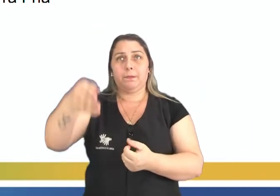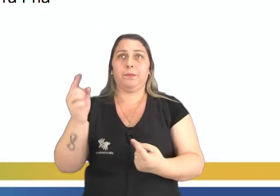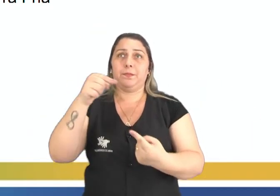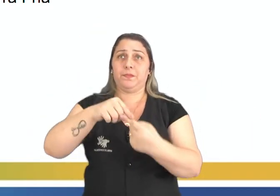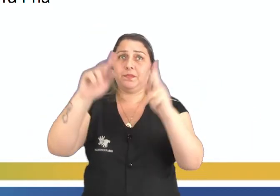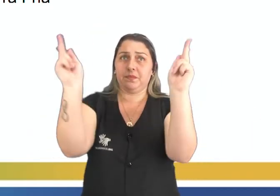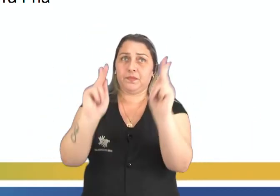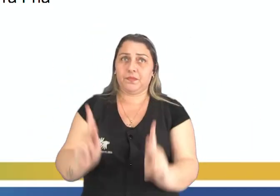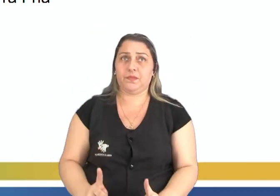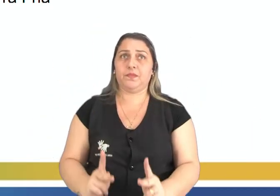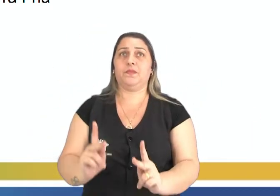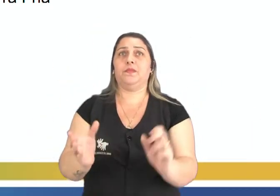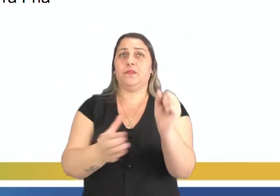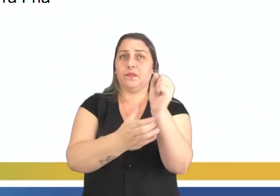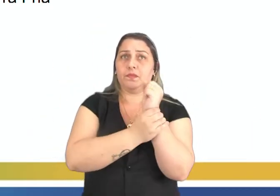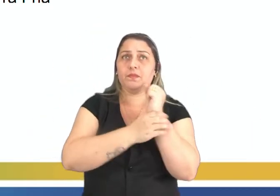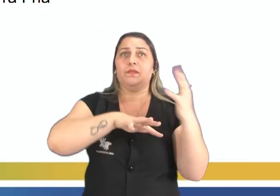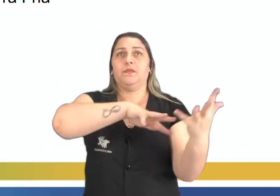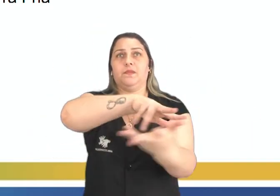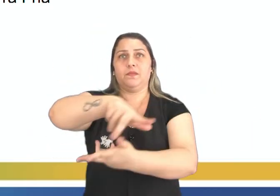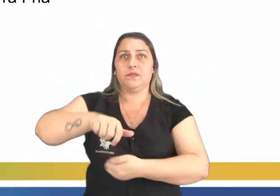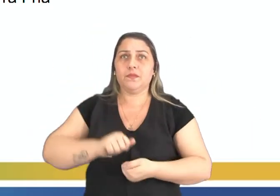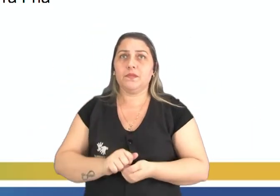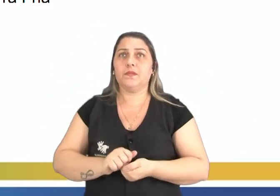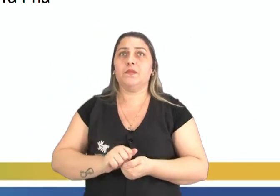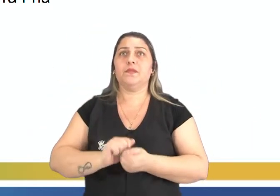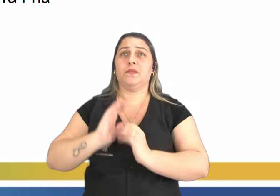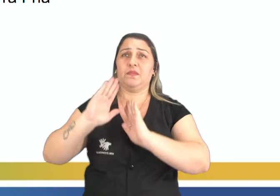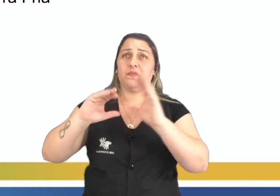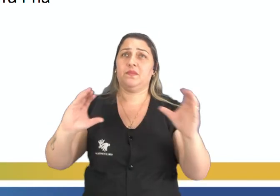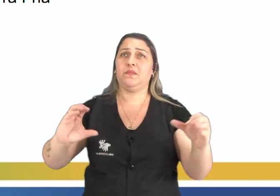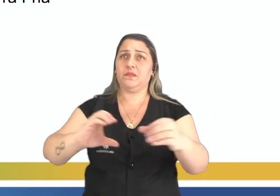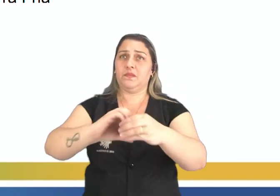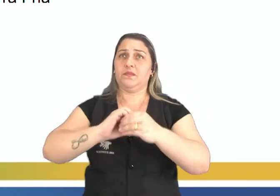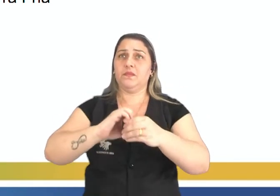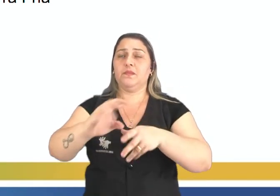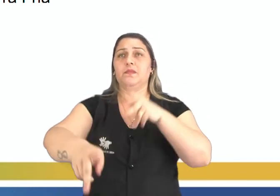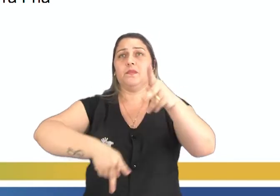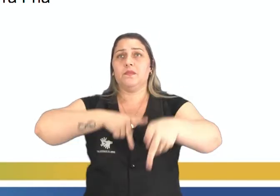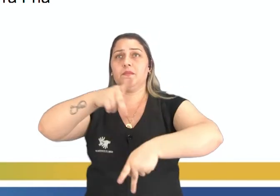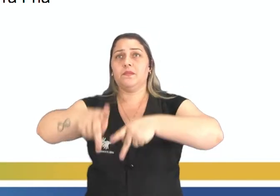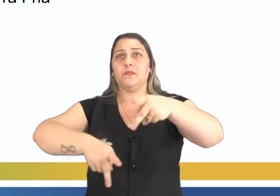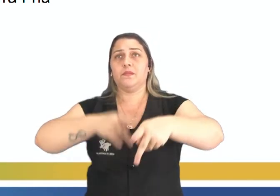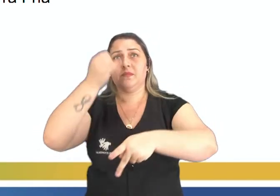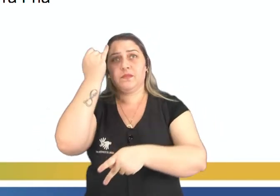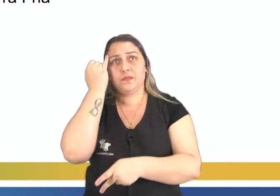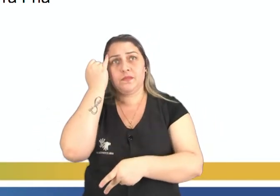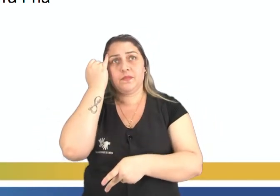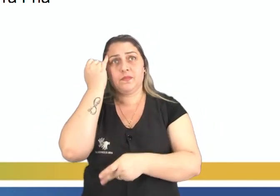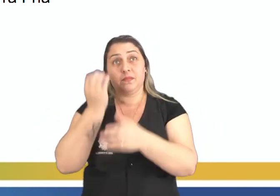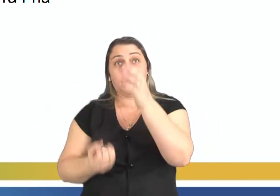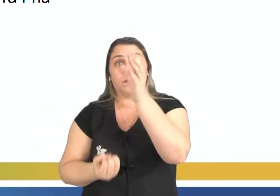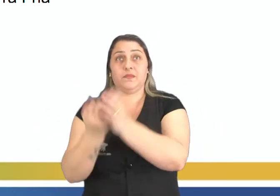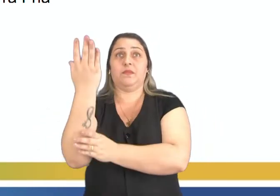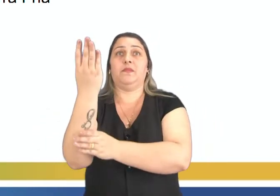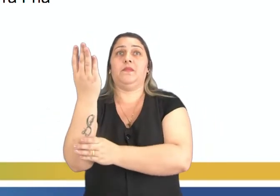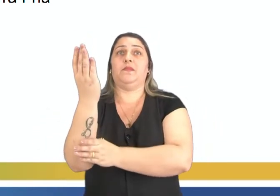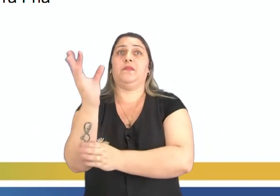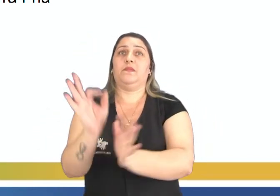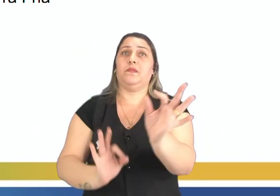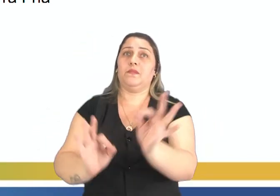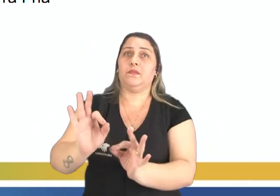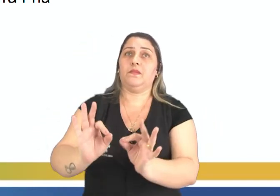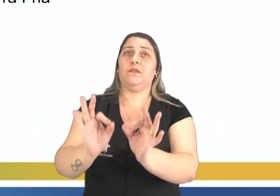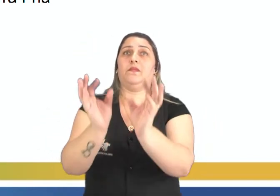principal missão é manter a paz e a segurança internacional, bem como desenvolver a cooperação entre os povos. A criação